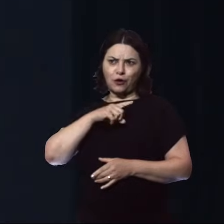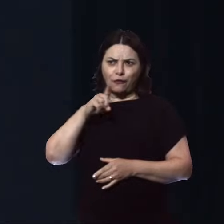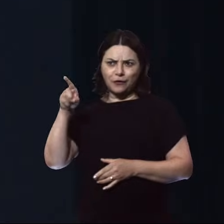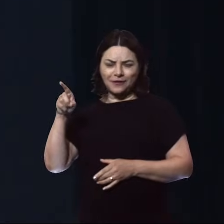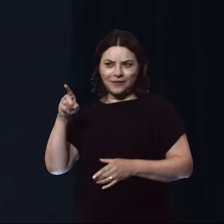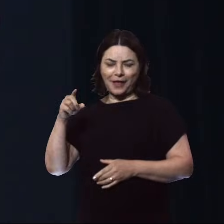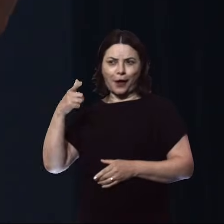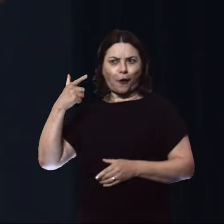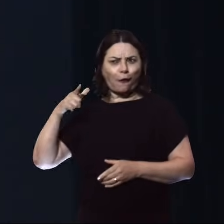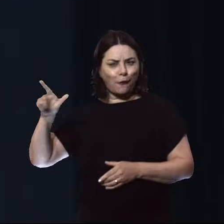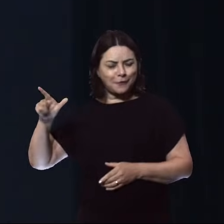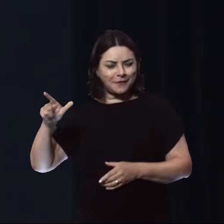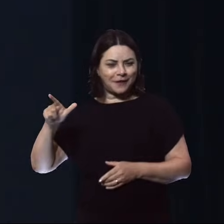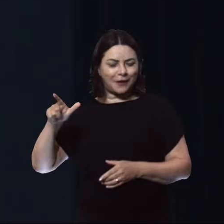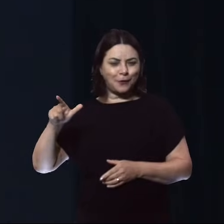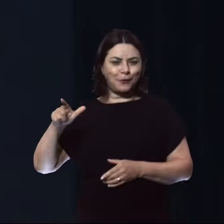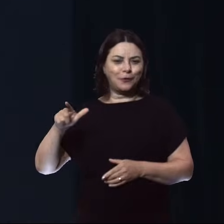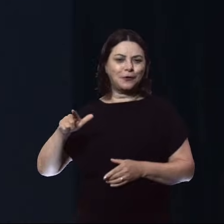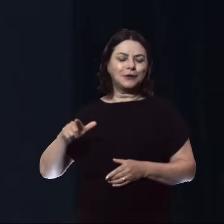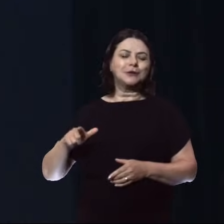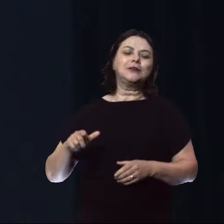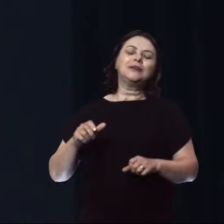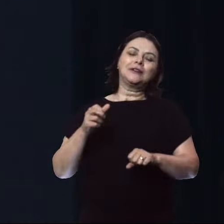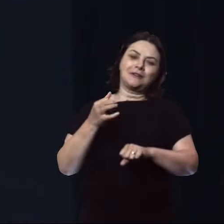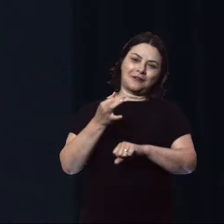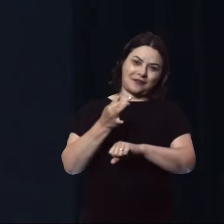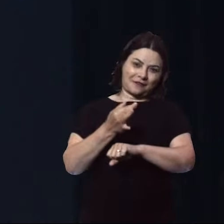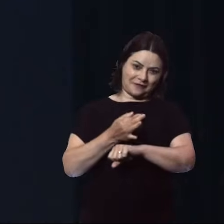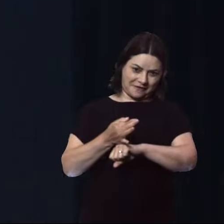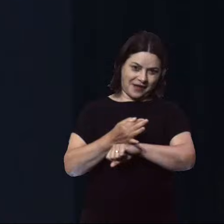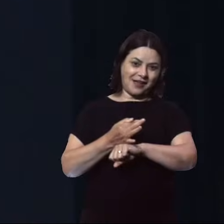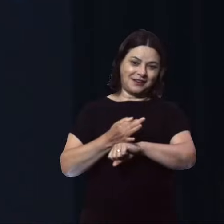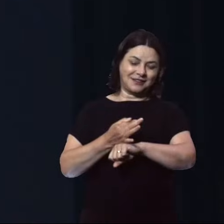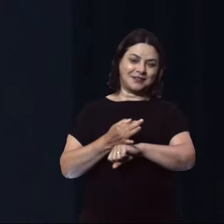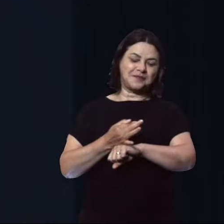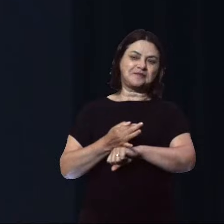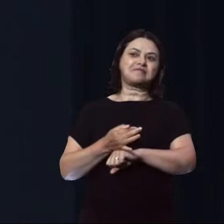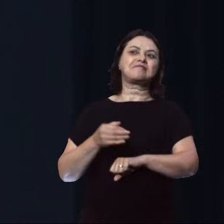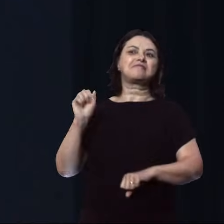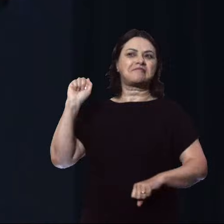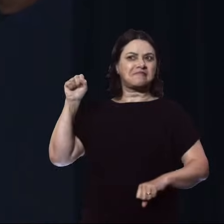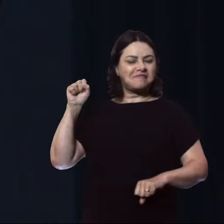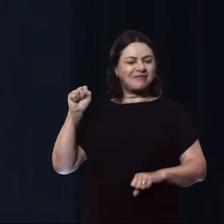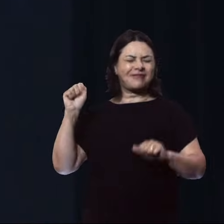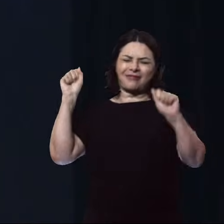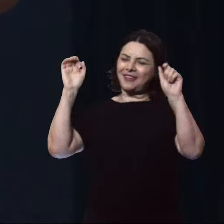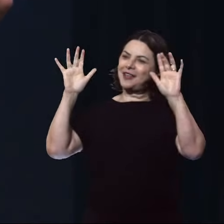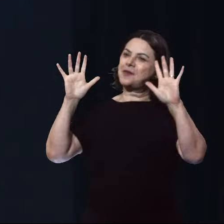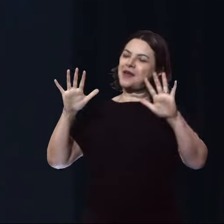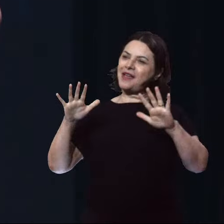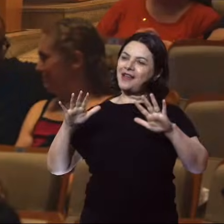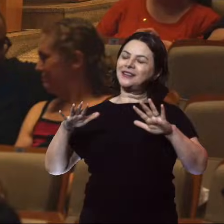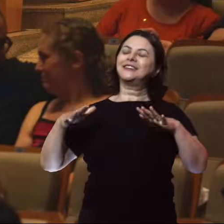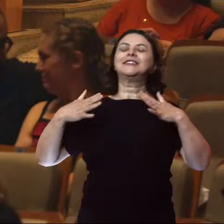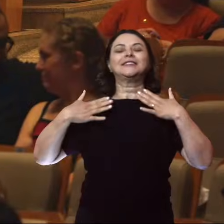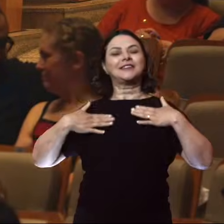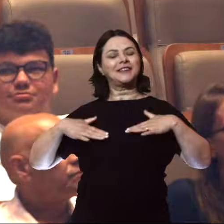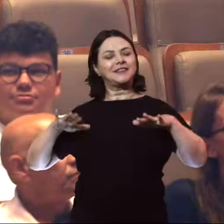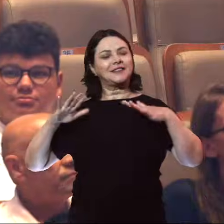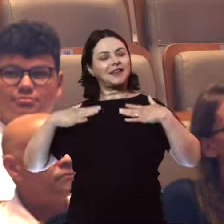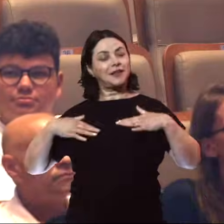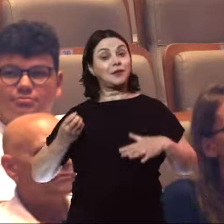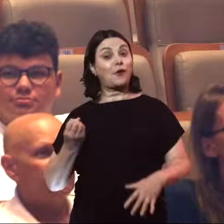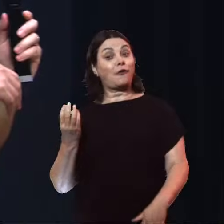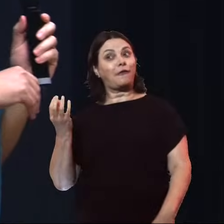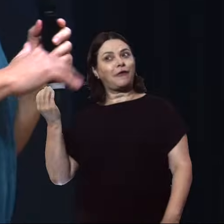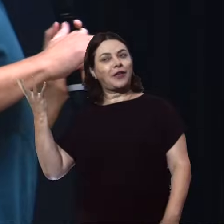tirar férias nessa virada? Quem conseguiu tirar férias, levanta a mão para mim, por favor. Conseguiram tirar férias? Que bênção. Conseguiram descansar, viajar, foram para a